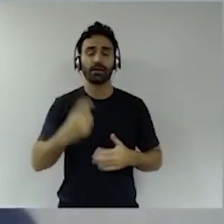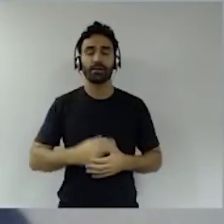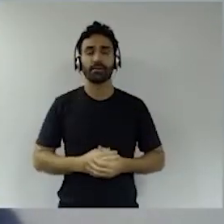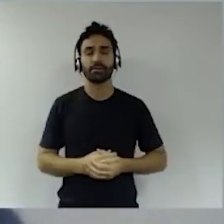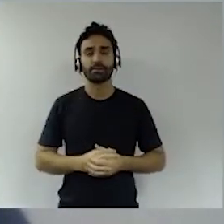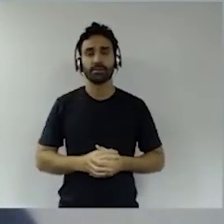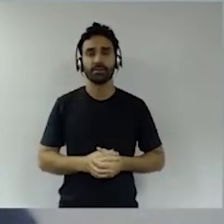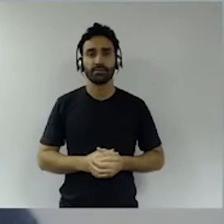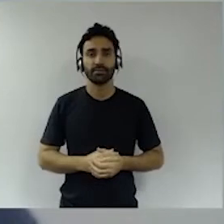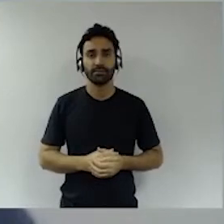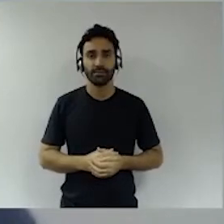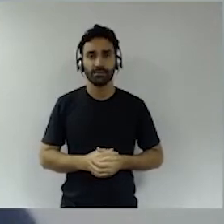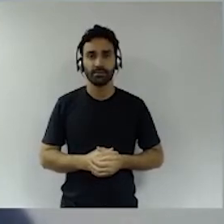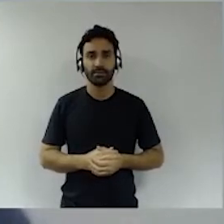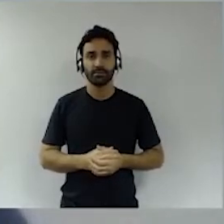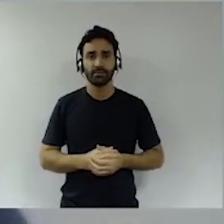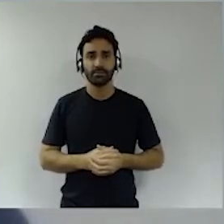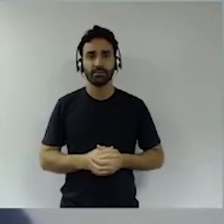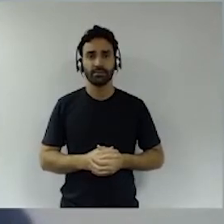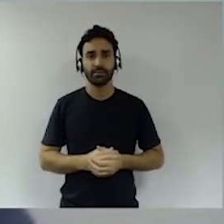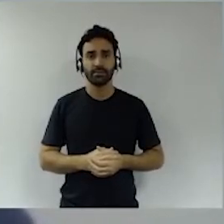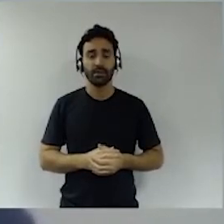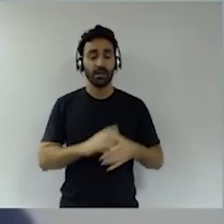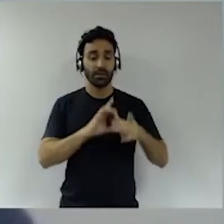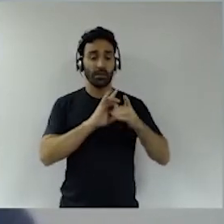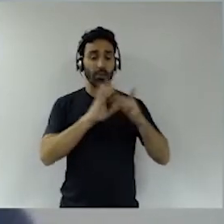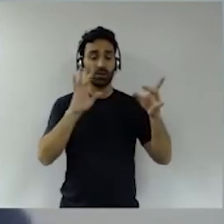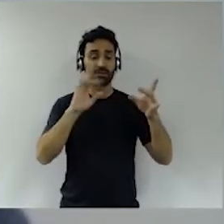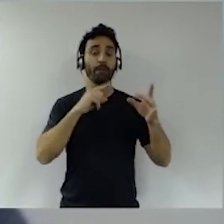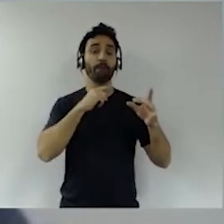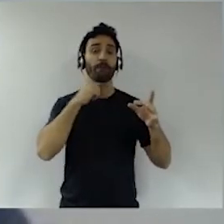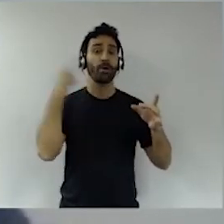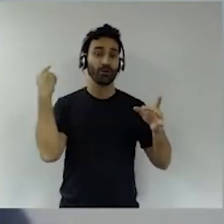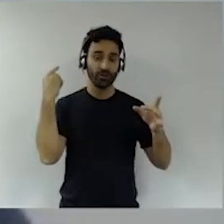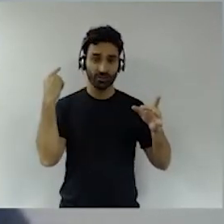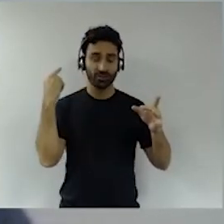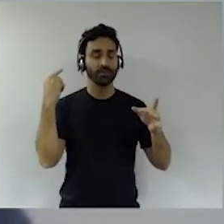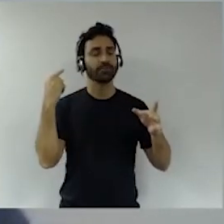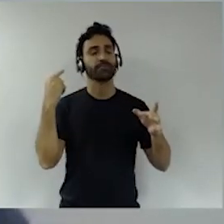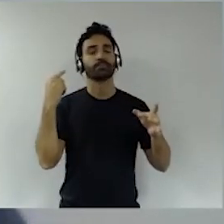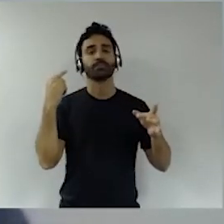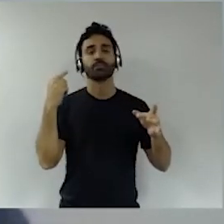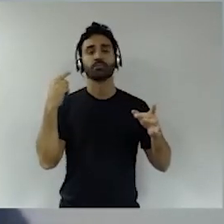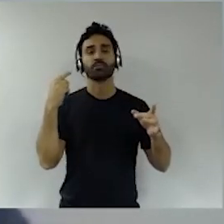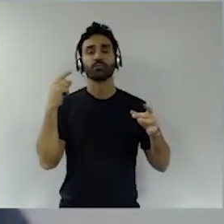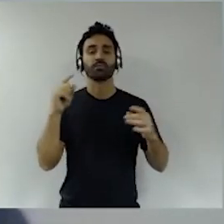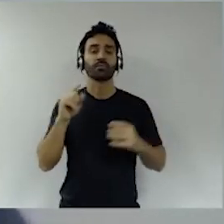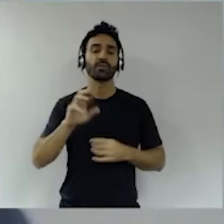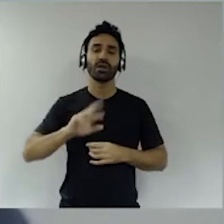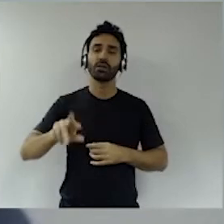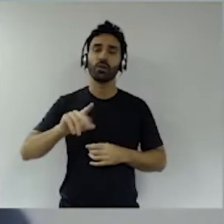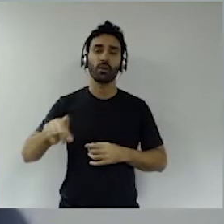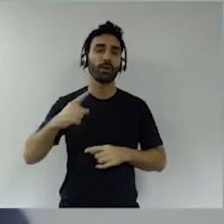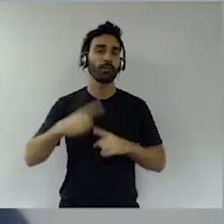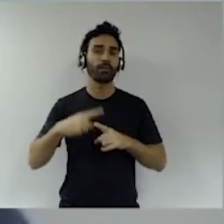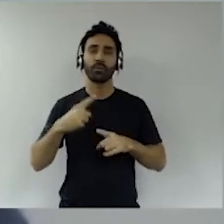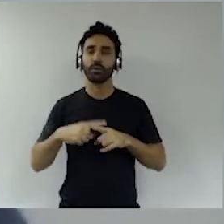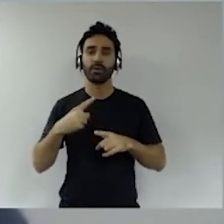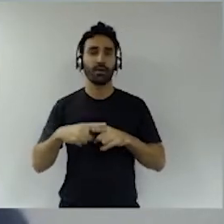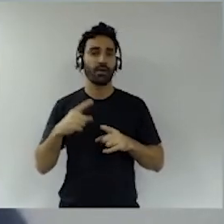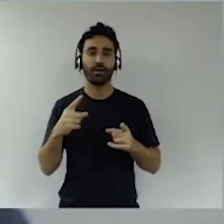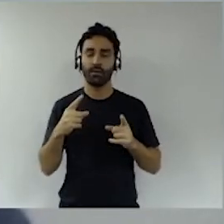o seguinte: a morte da democracia provavelmente não será por assassinato de